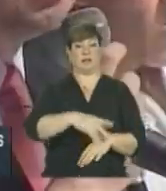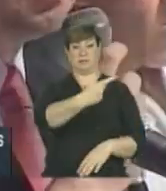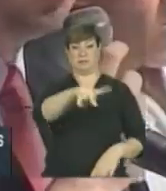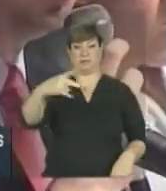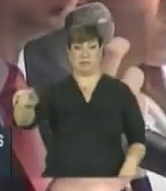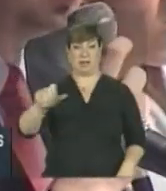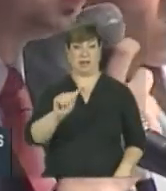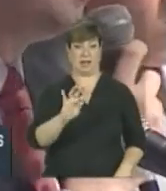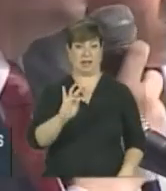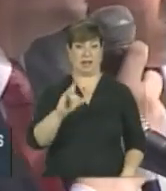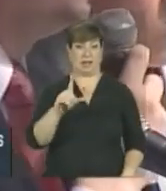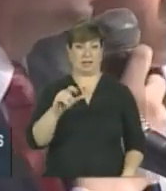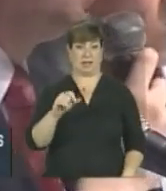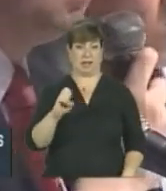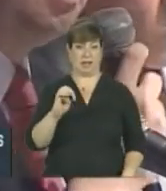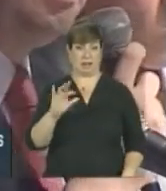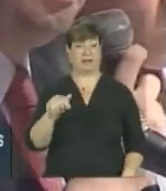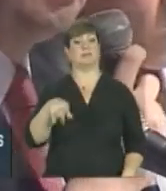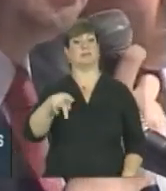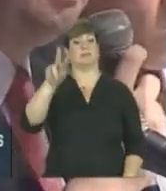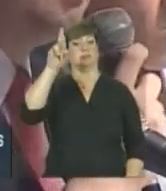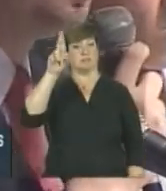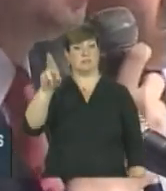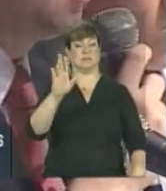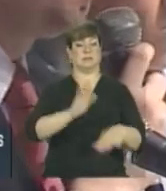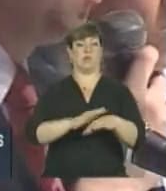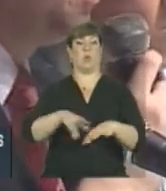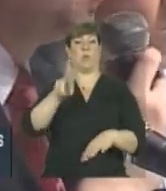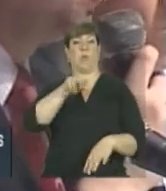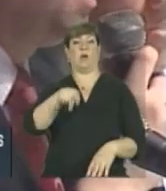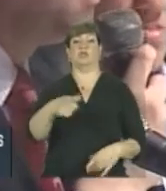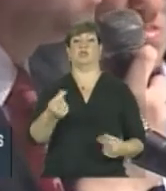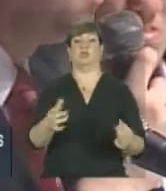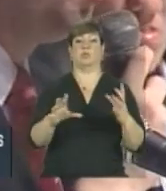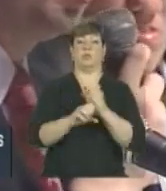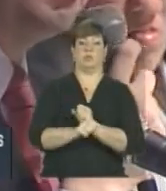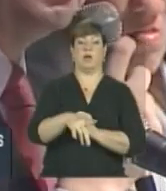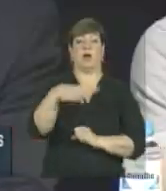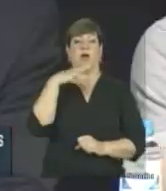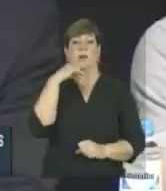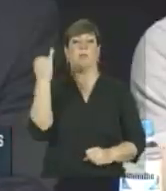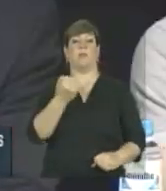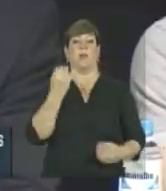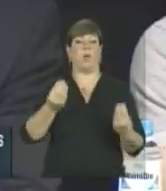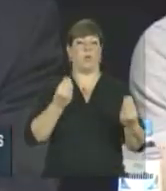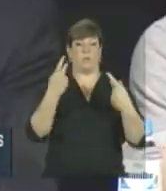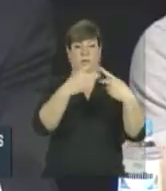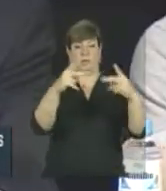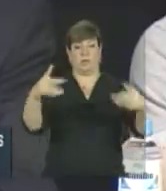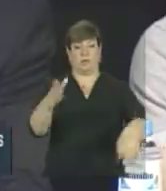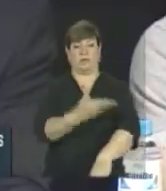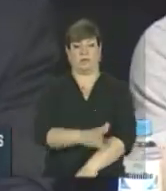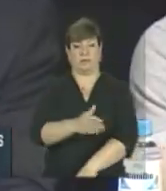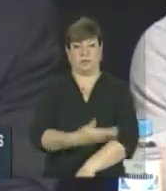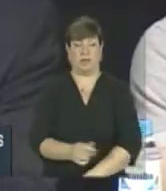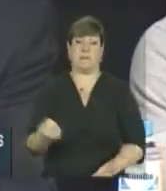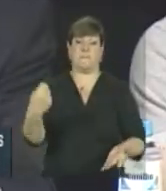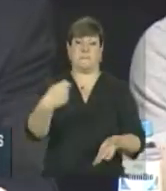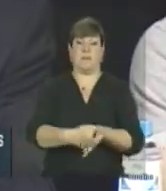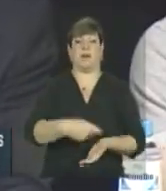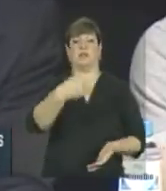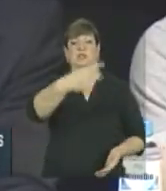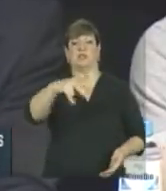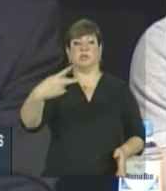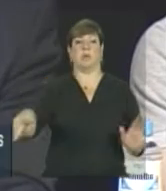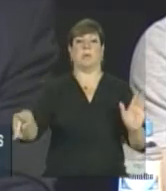adequado desse recurso, o uso que ele julgar no momento mais importante, desde de pagar a sua própria